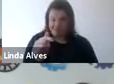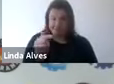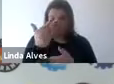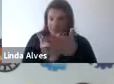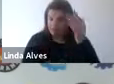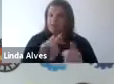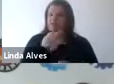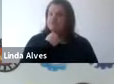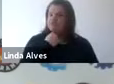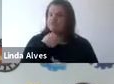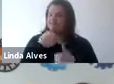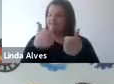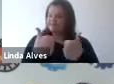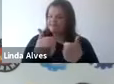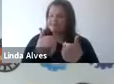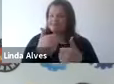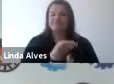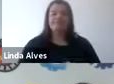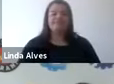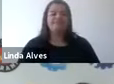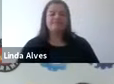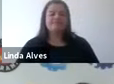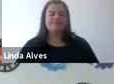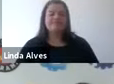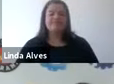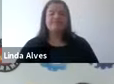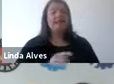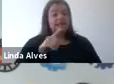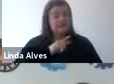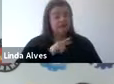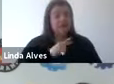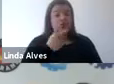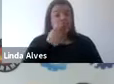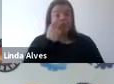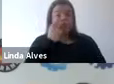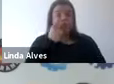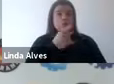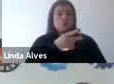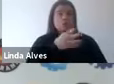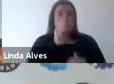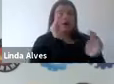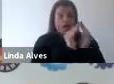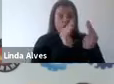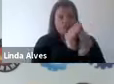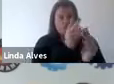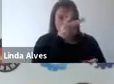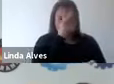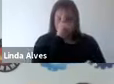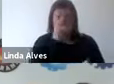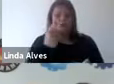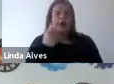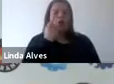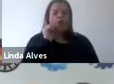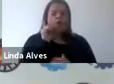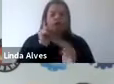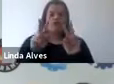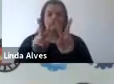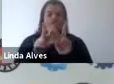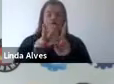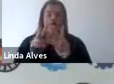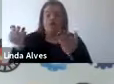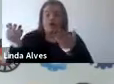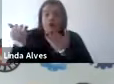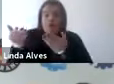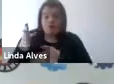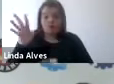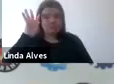perder. Contamos com vocês. Fizemos uma reunião com os trabalhadores da Renault na segunda, ontem Volvo e hoje é Bosch. É que a gente quer ficar